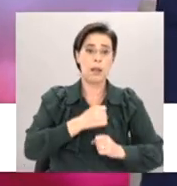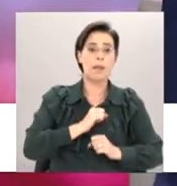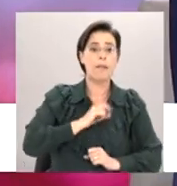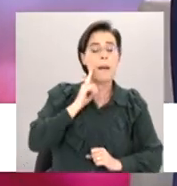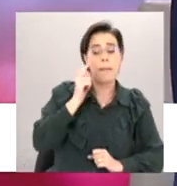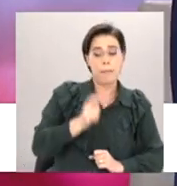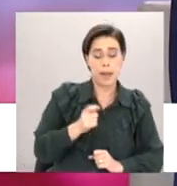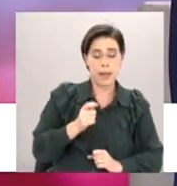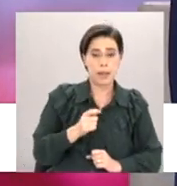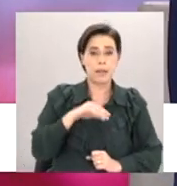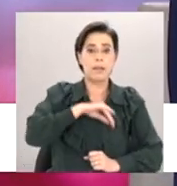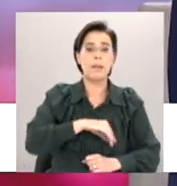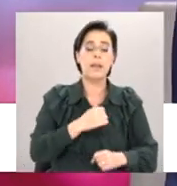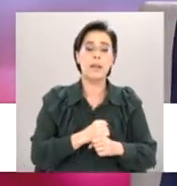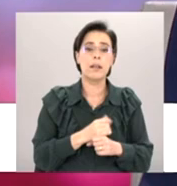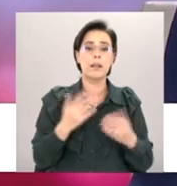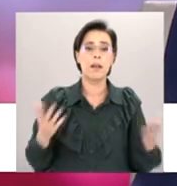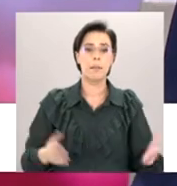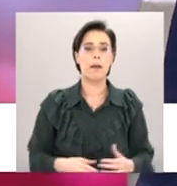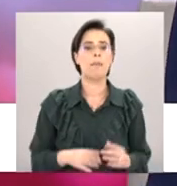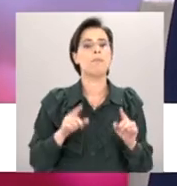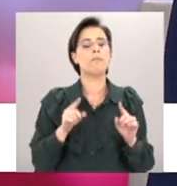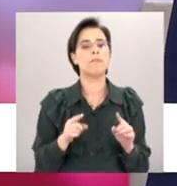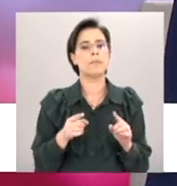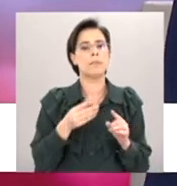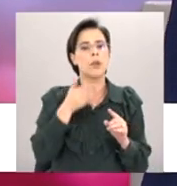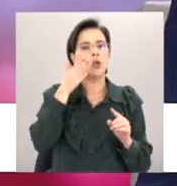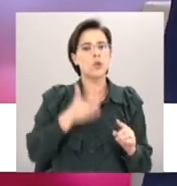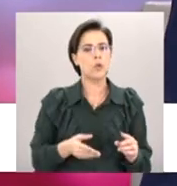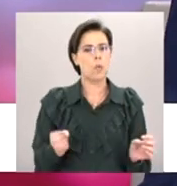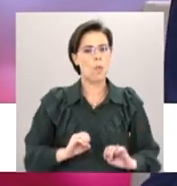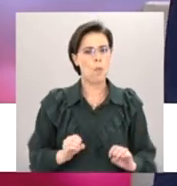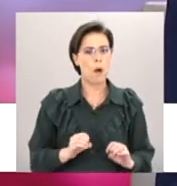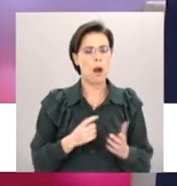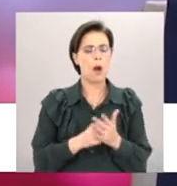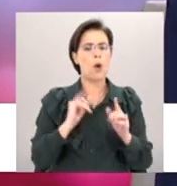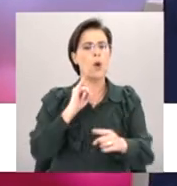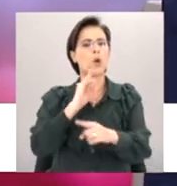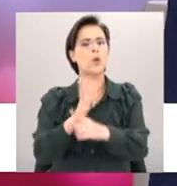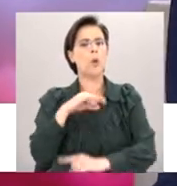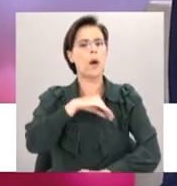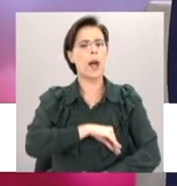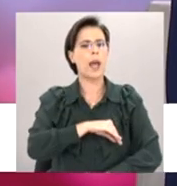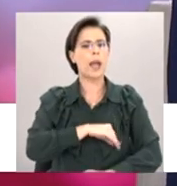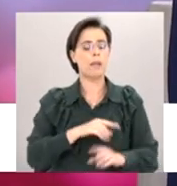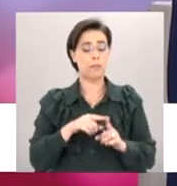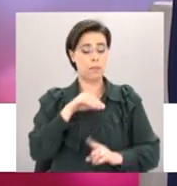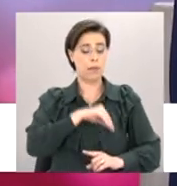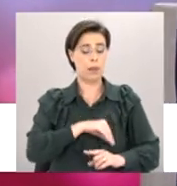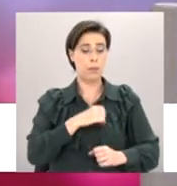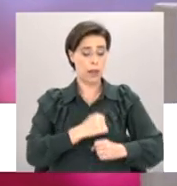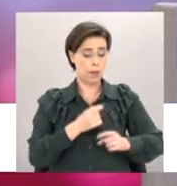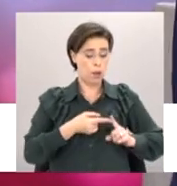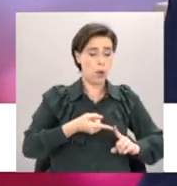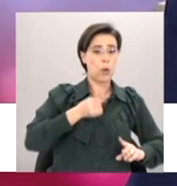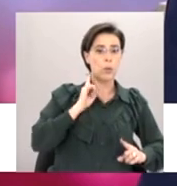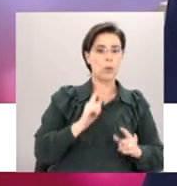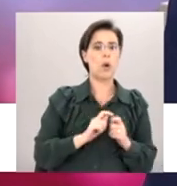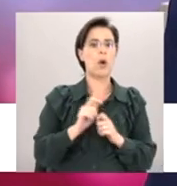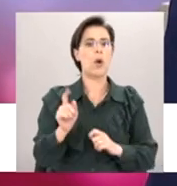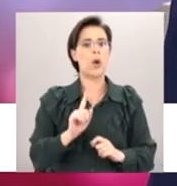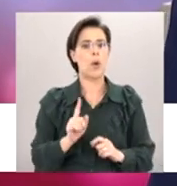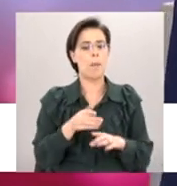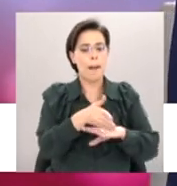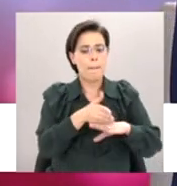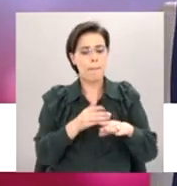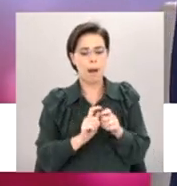atenção tem vírus os rendimentos do trabalho e há uma grande injustiça na tributação de outros rendimentos que não sendo rendimentos do trabalho e não pagam a